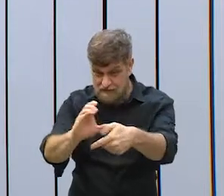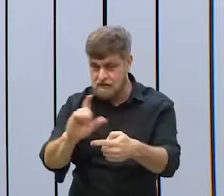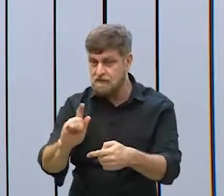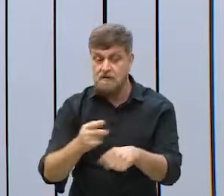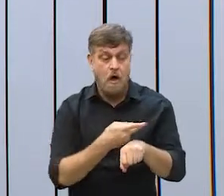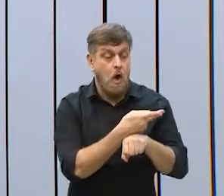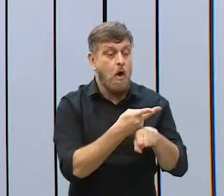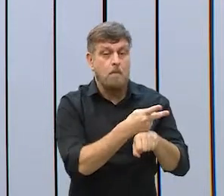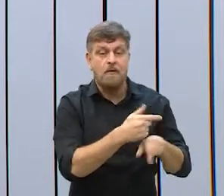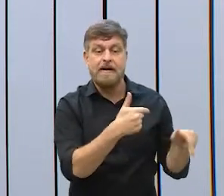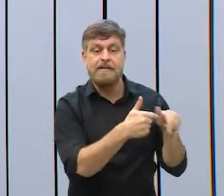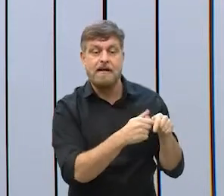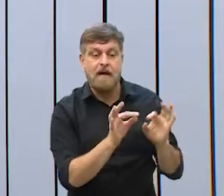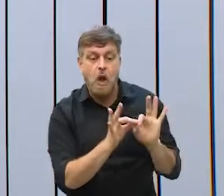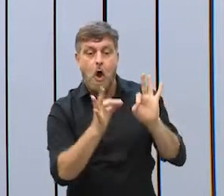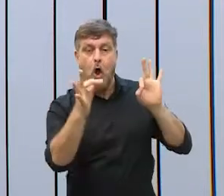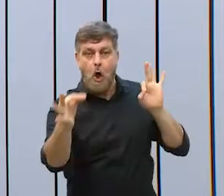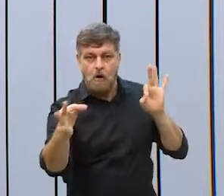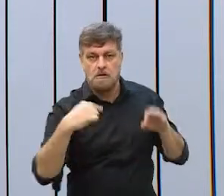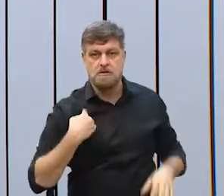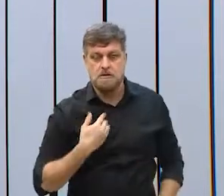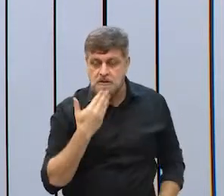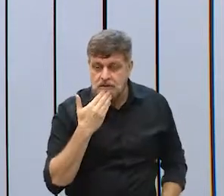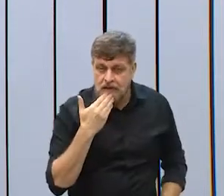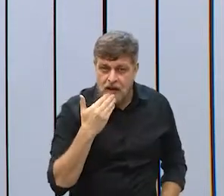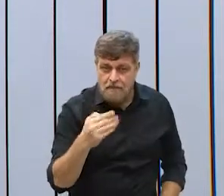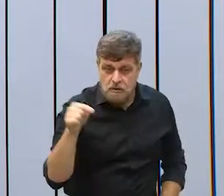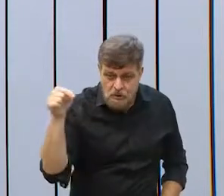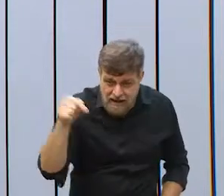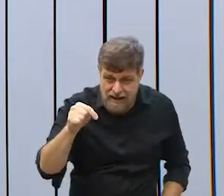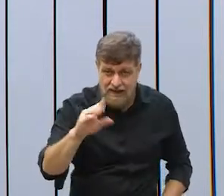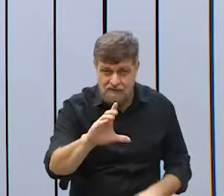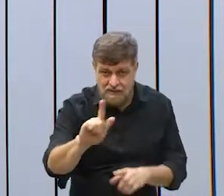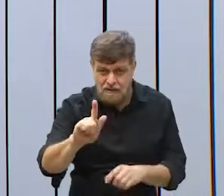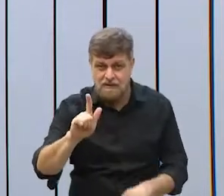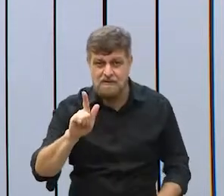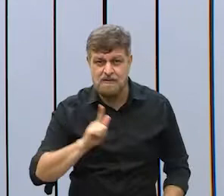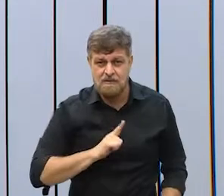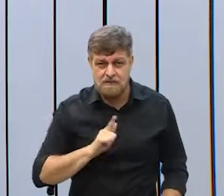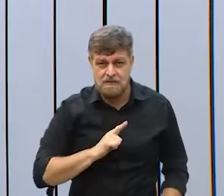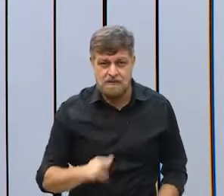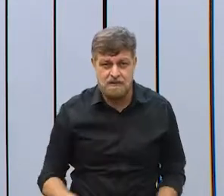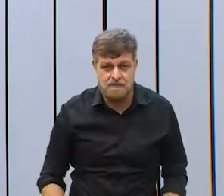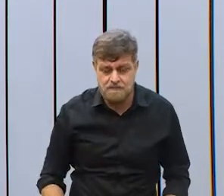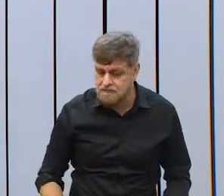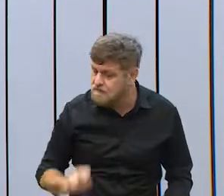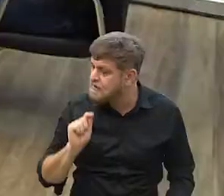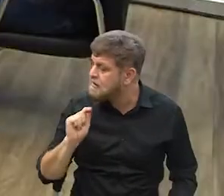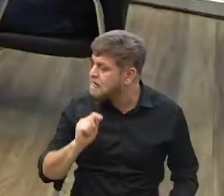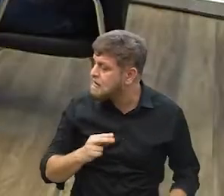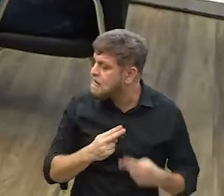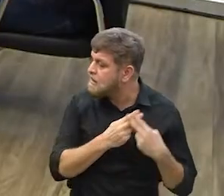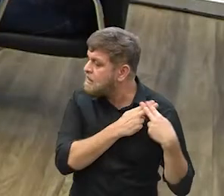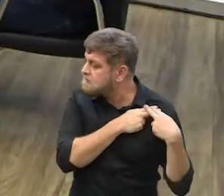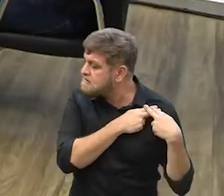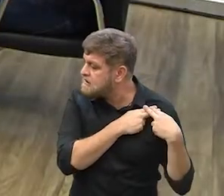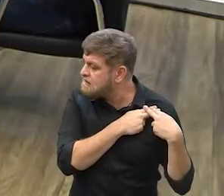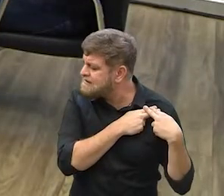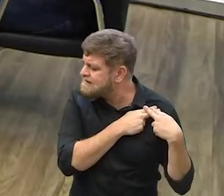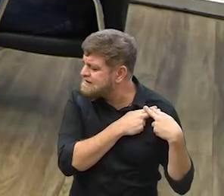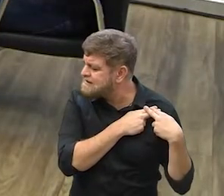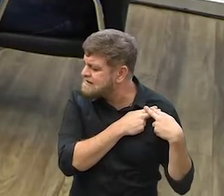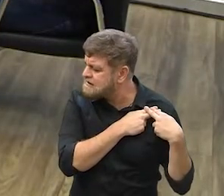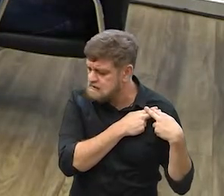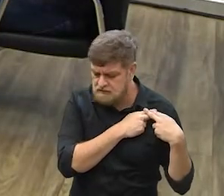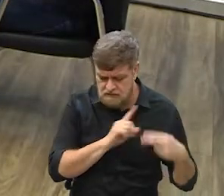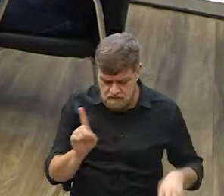Grande. Haja vista que a gente está solicitando para ir o Sebrae, não, o que cuida das empresas. Oi?